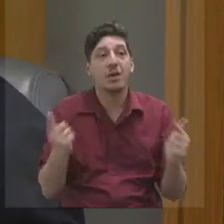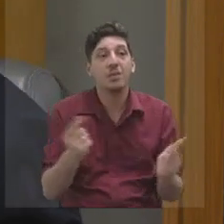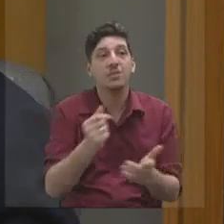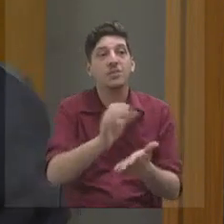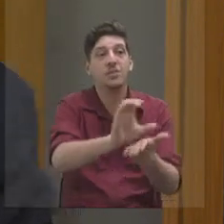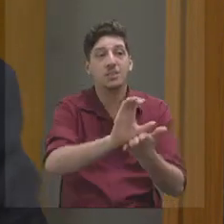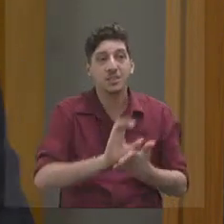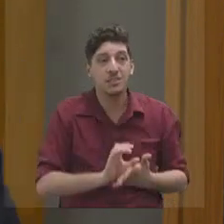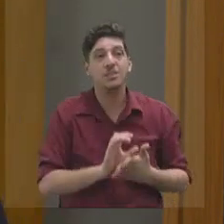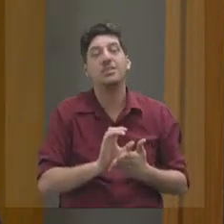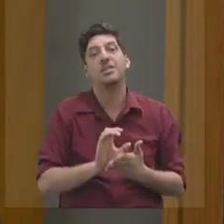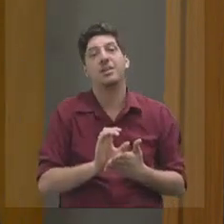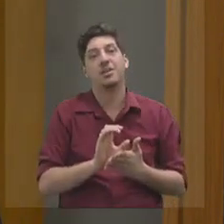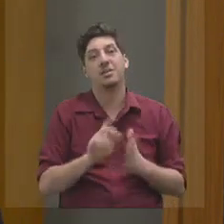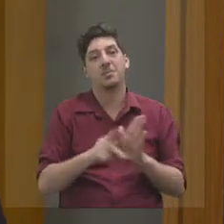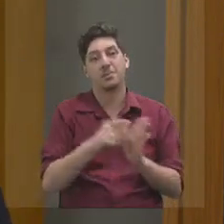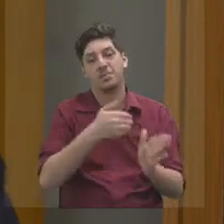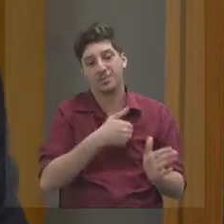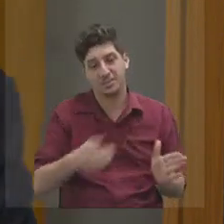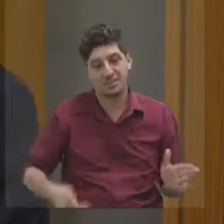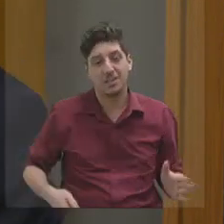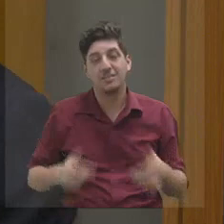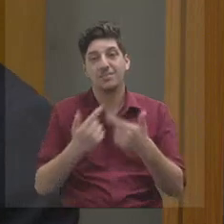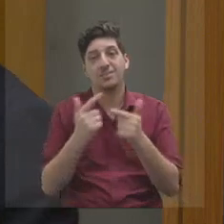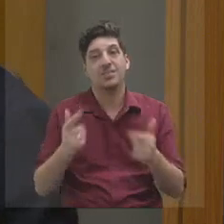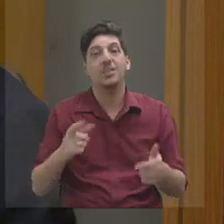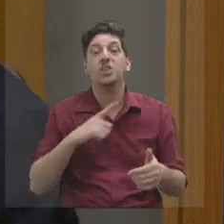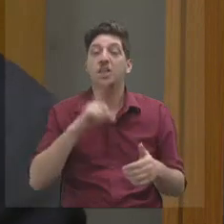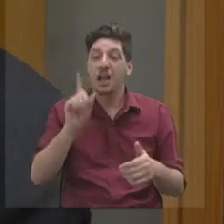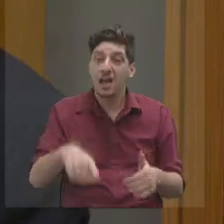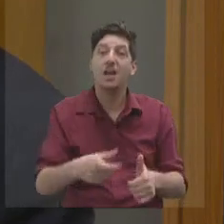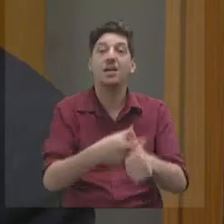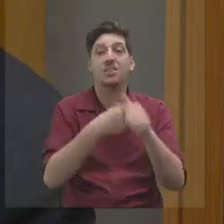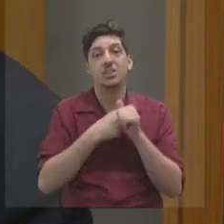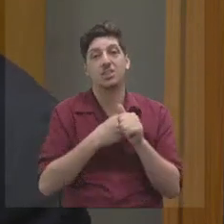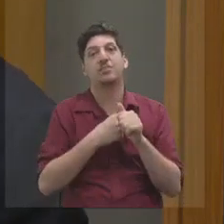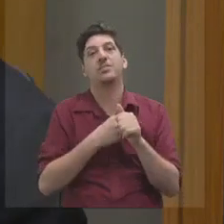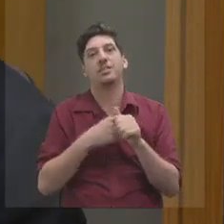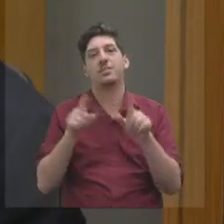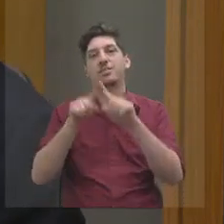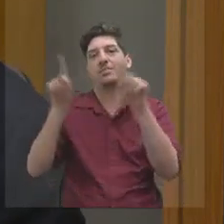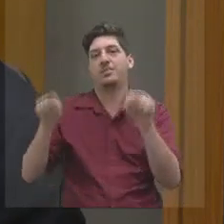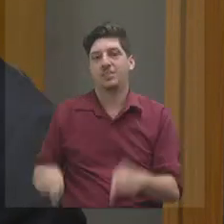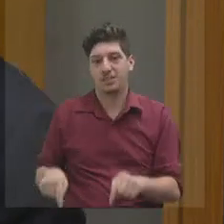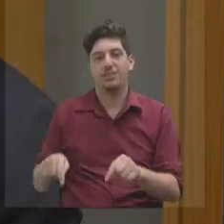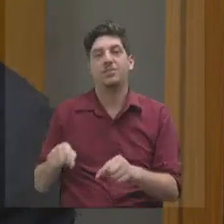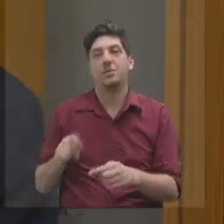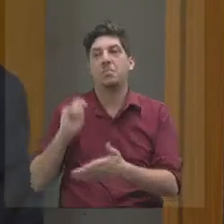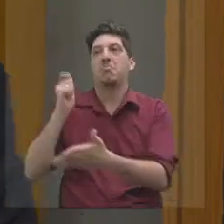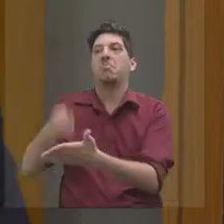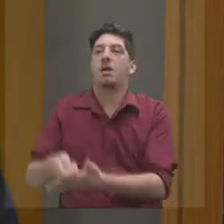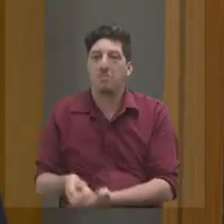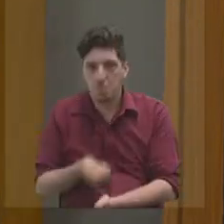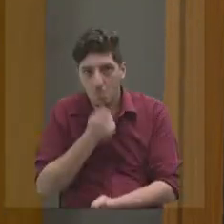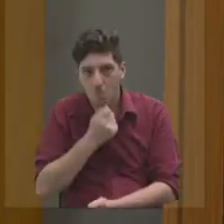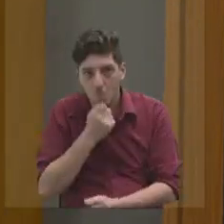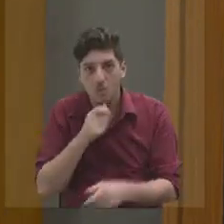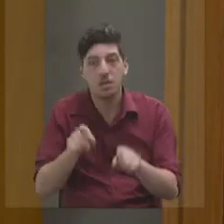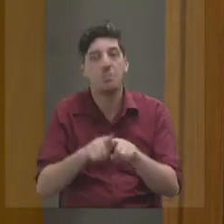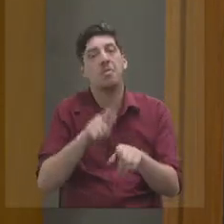nos cofres do estado pelo contrário uma dívida para com servidores públicos e para com vários outros